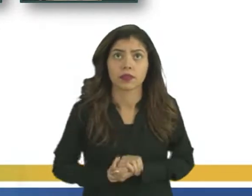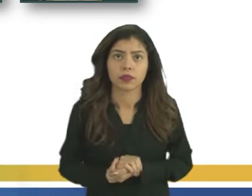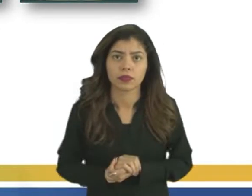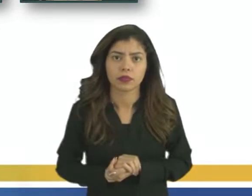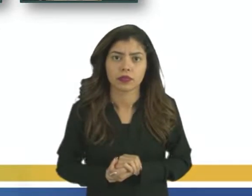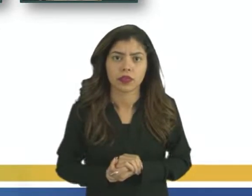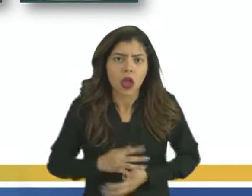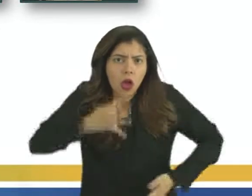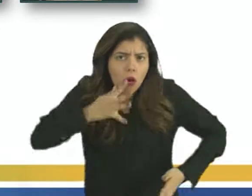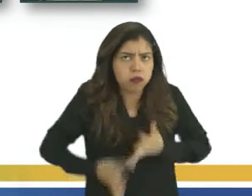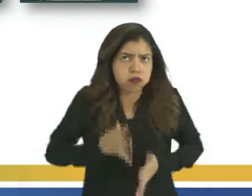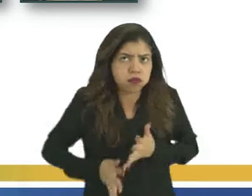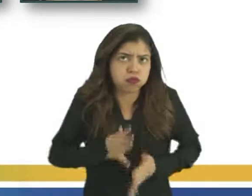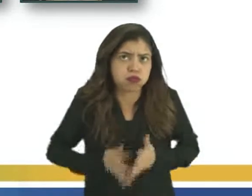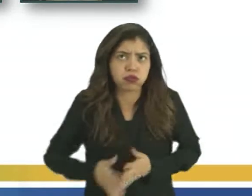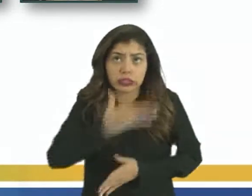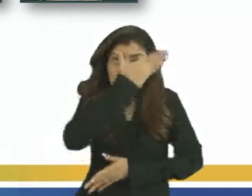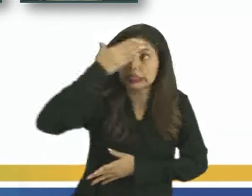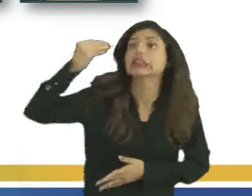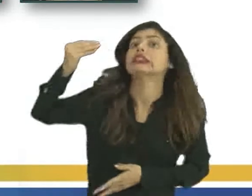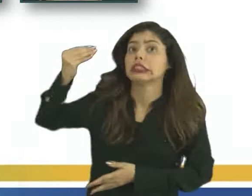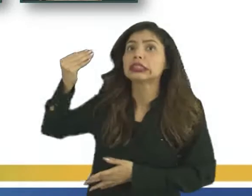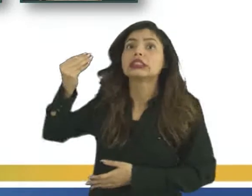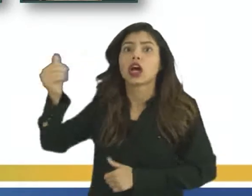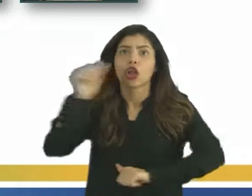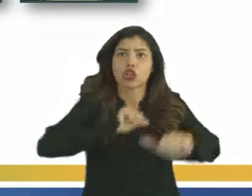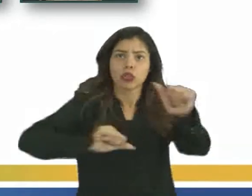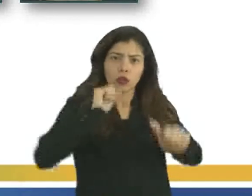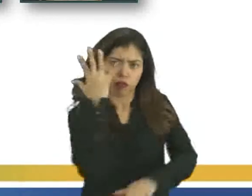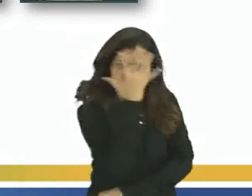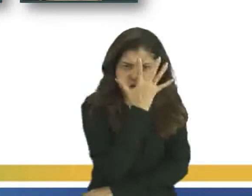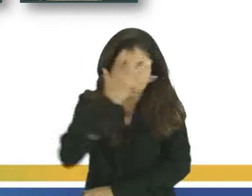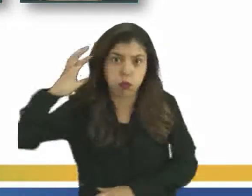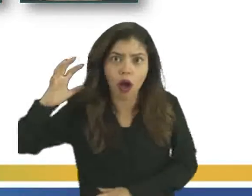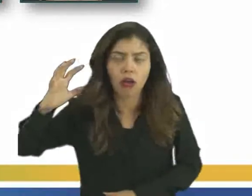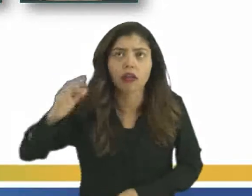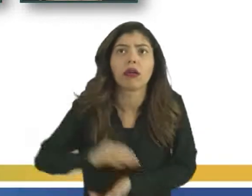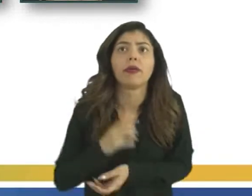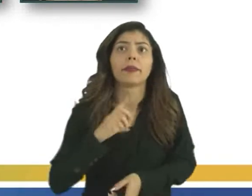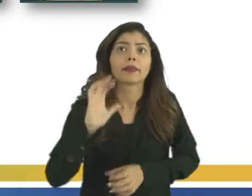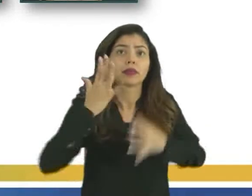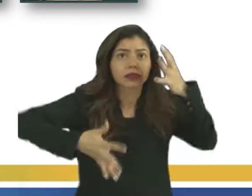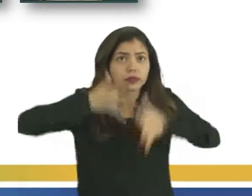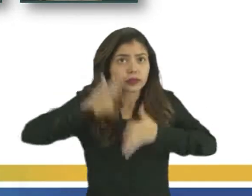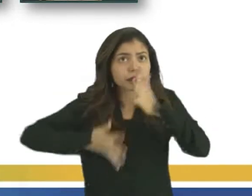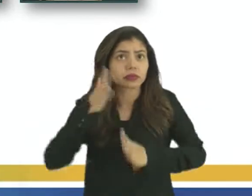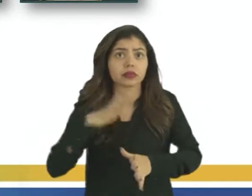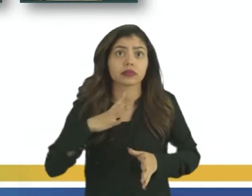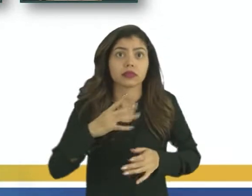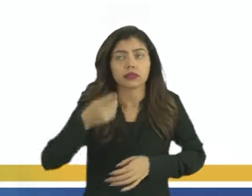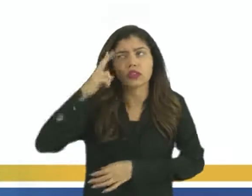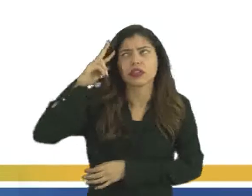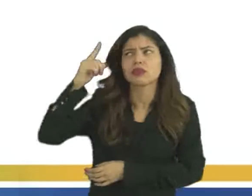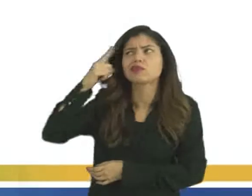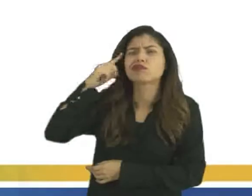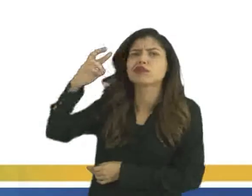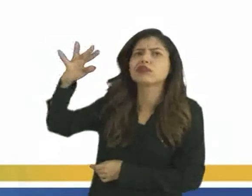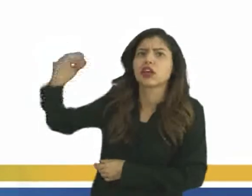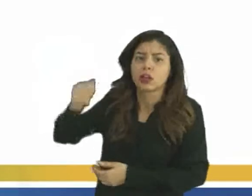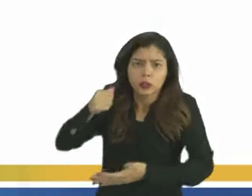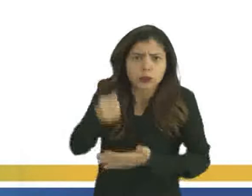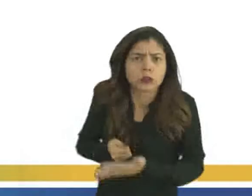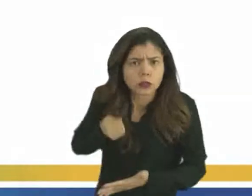mentais. Irritabilidade, esquecimento, alteração de humor, confusão, distração e